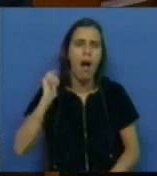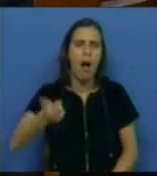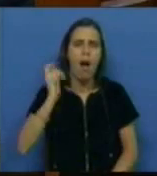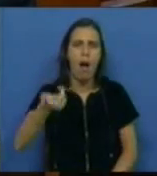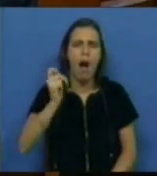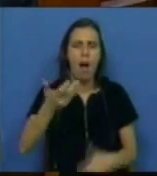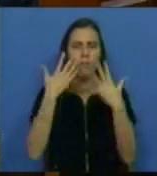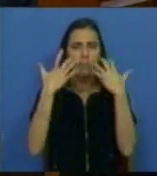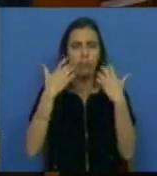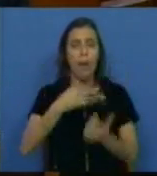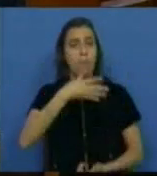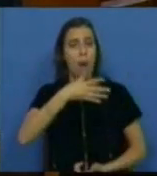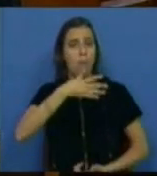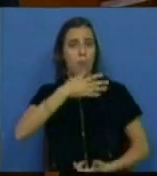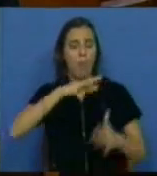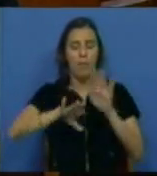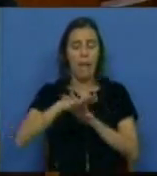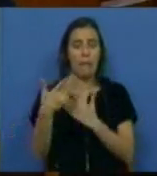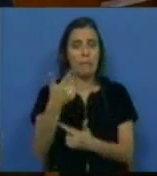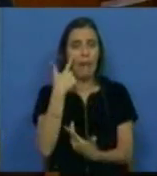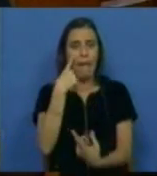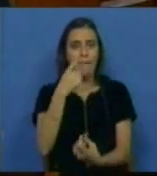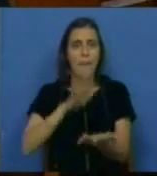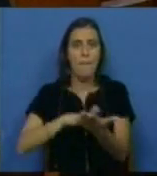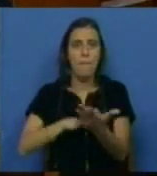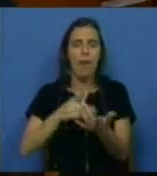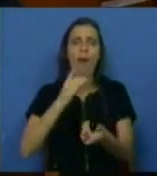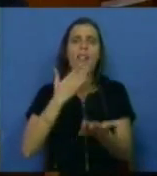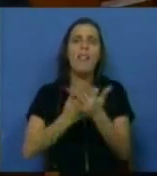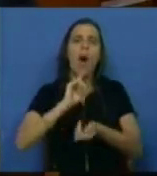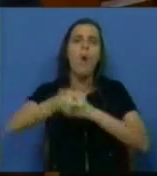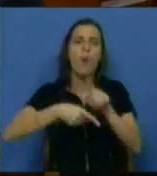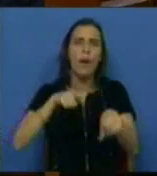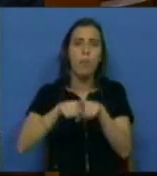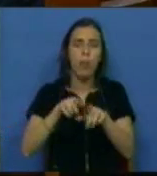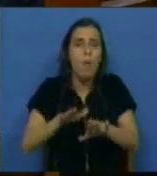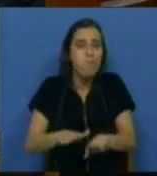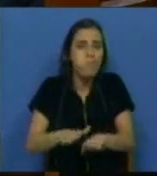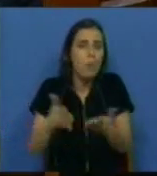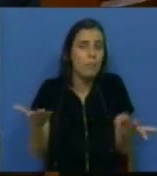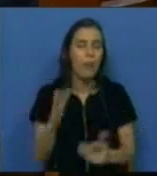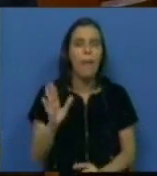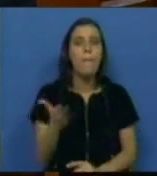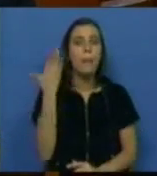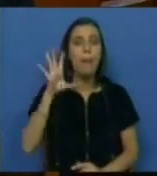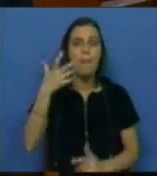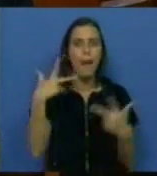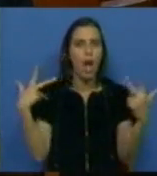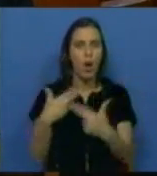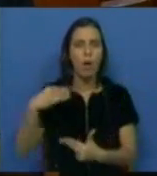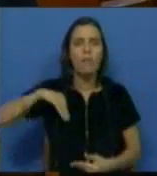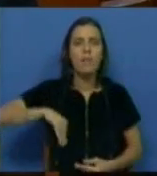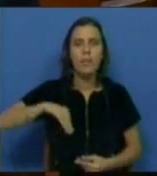anos presente no discurso da direita, aí está, para nos provar os efeitos destas políticas recessivas. O primeiro país a cortar